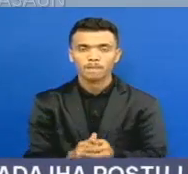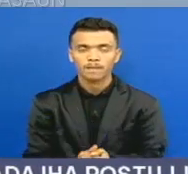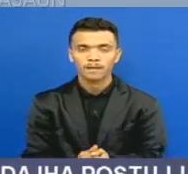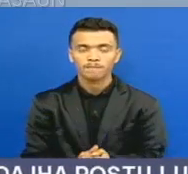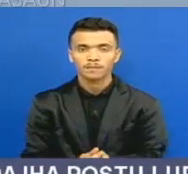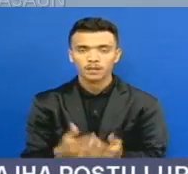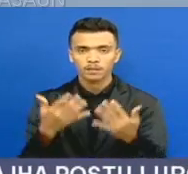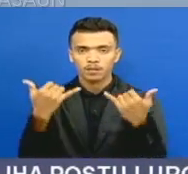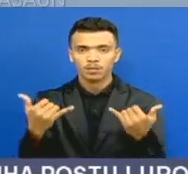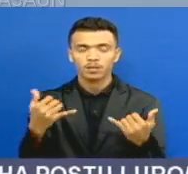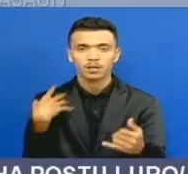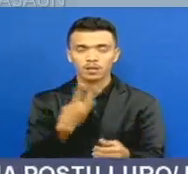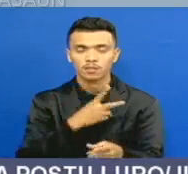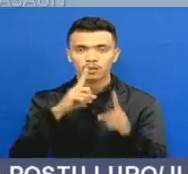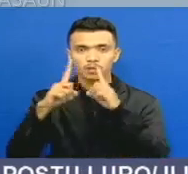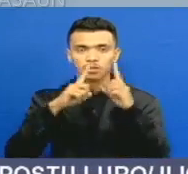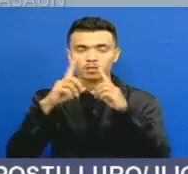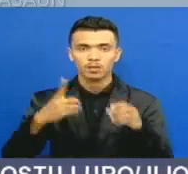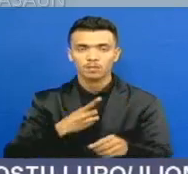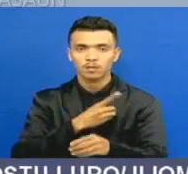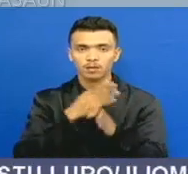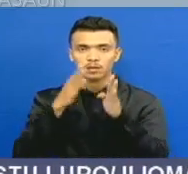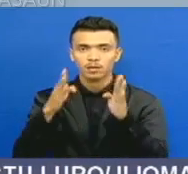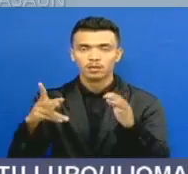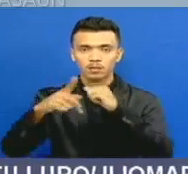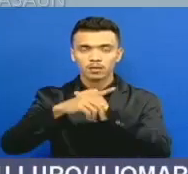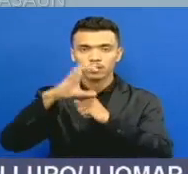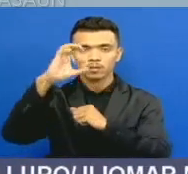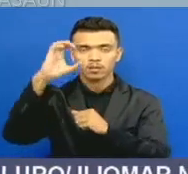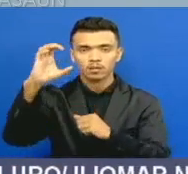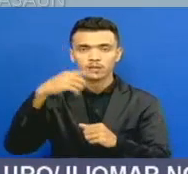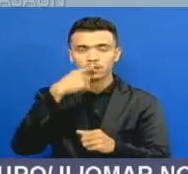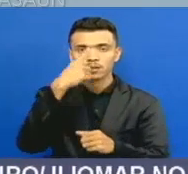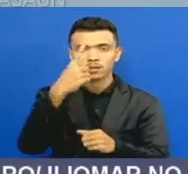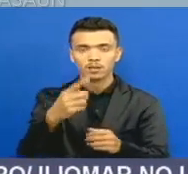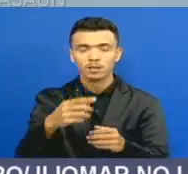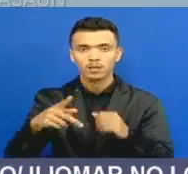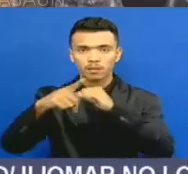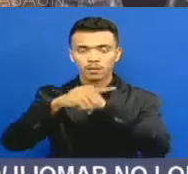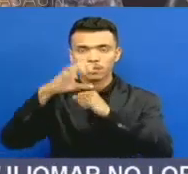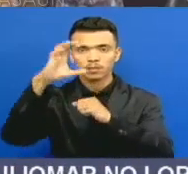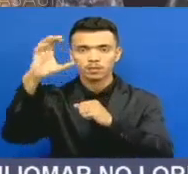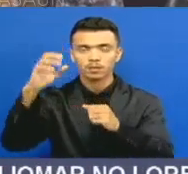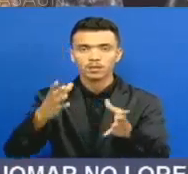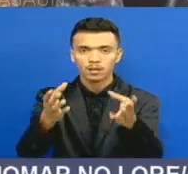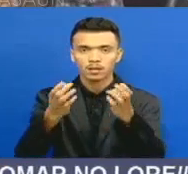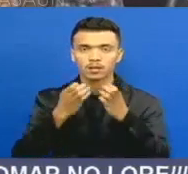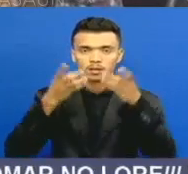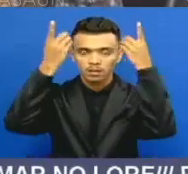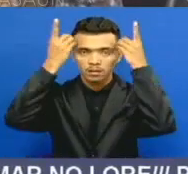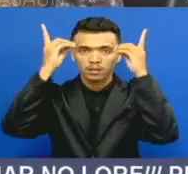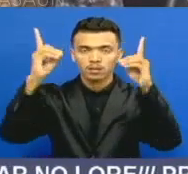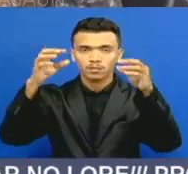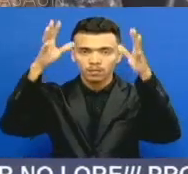de nem mas hoje a micolia deputada bancada CNRT Carmelita Caetano Muniz informa bancada CNRT aceita a decisão